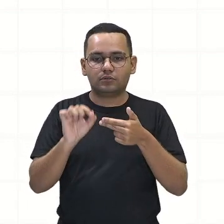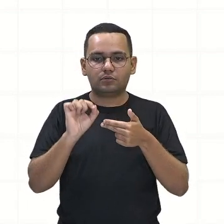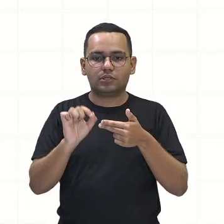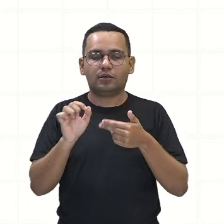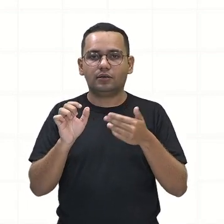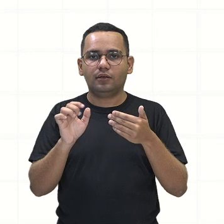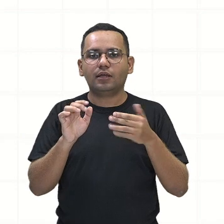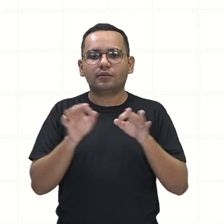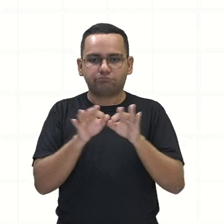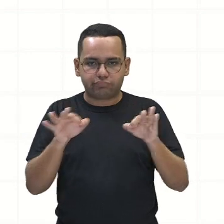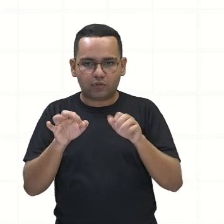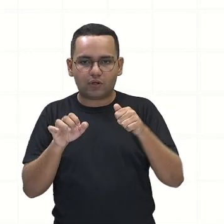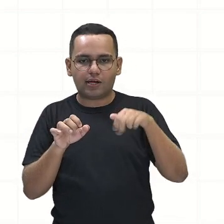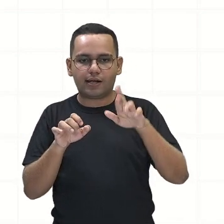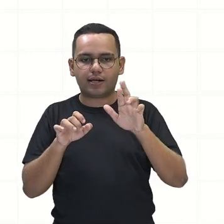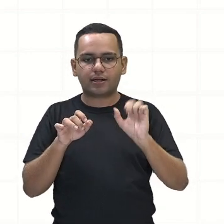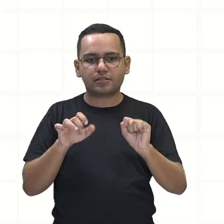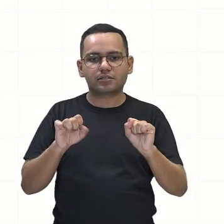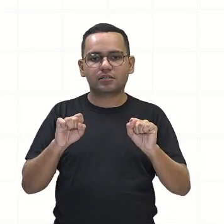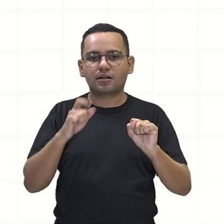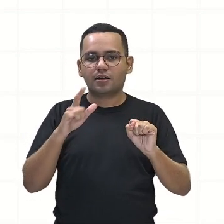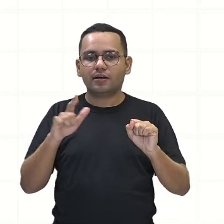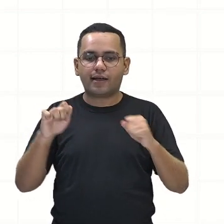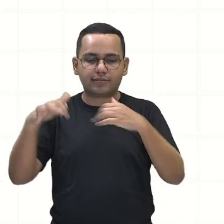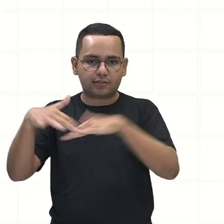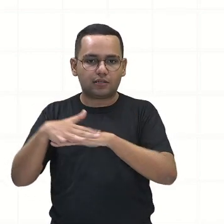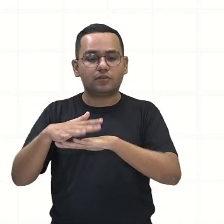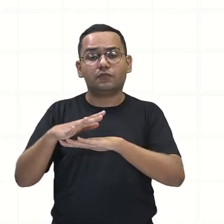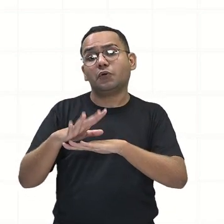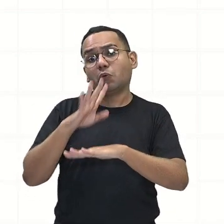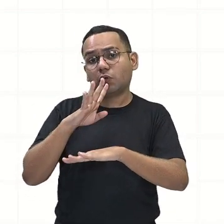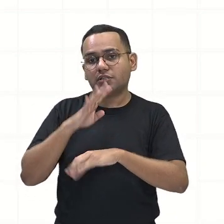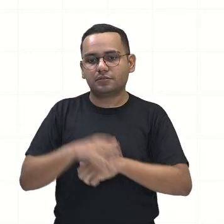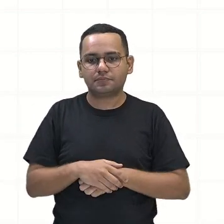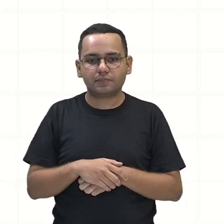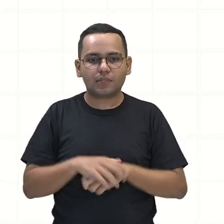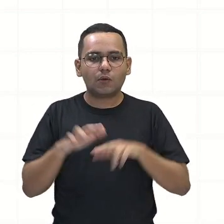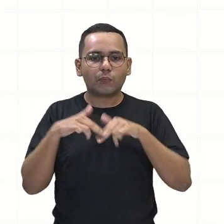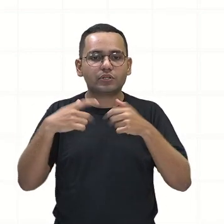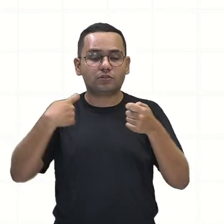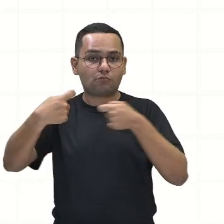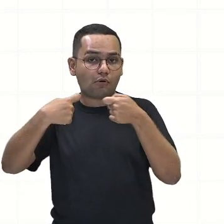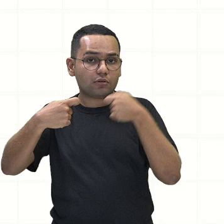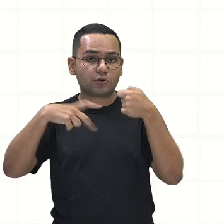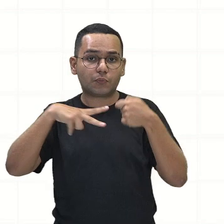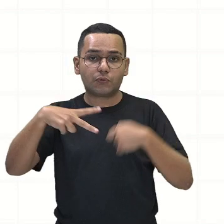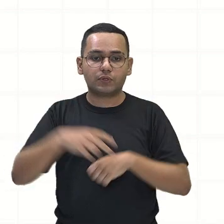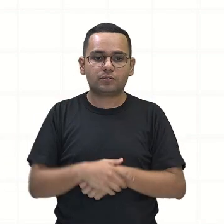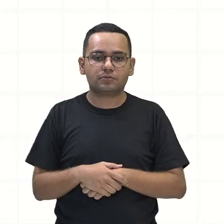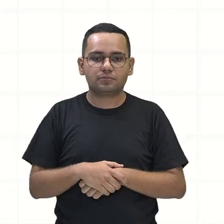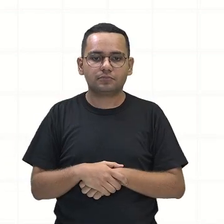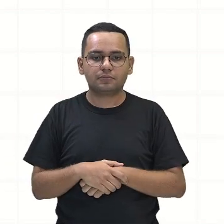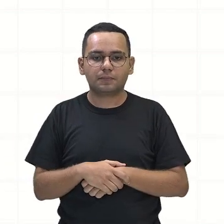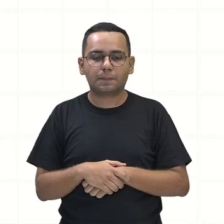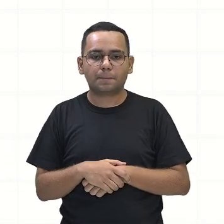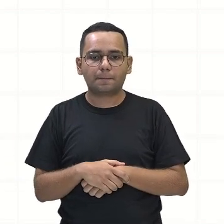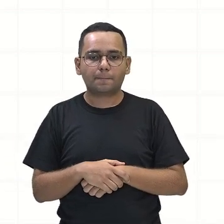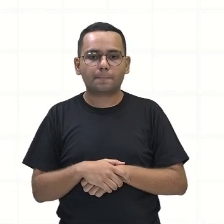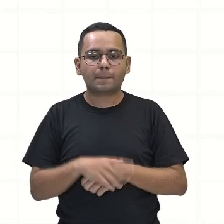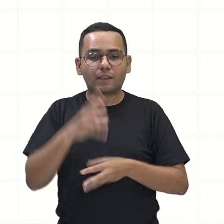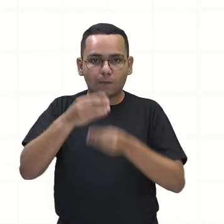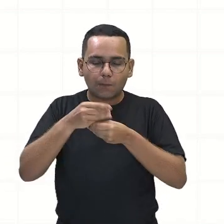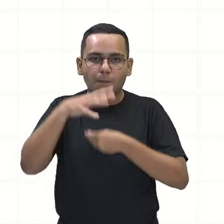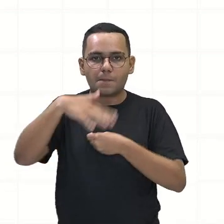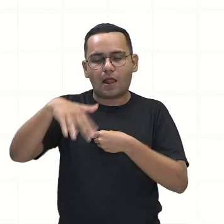e o Atlântico conhecido, possibilitando dessa forma o domínio português. Contribuiu para a reforma